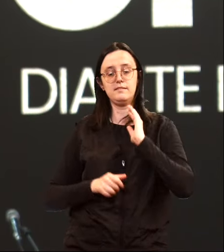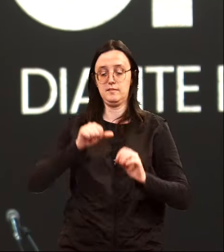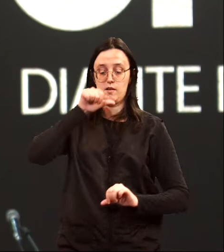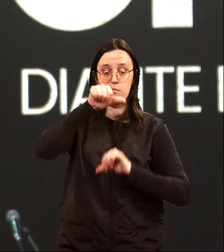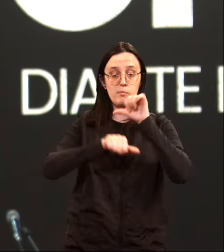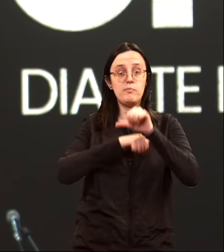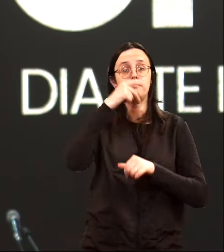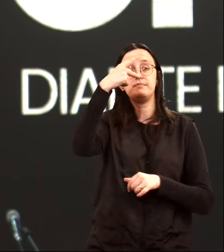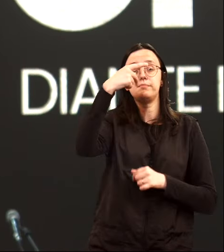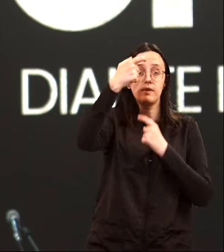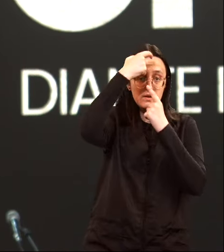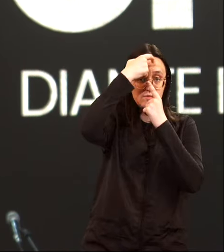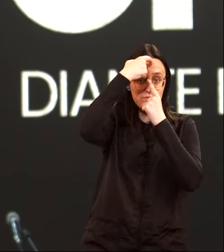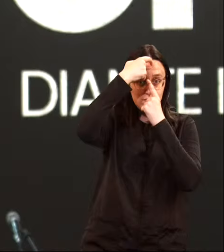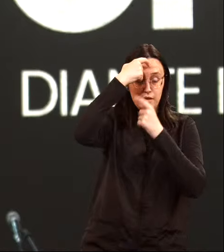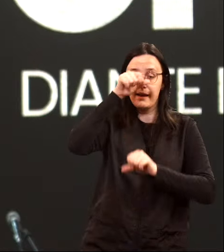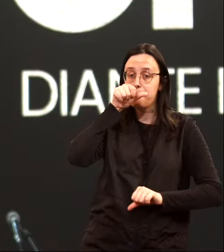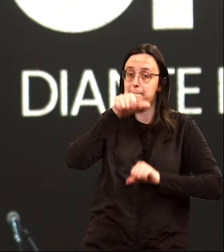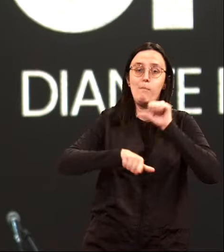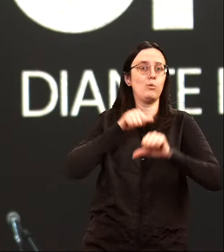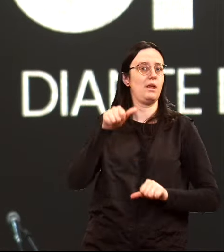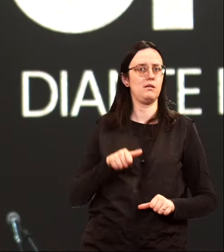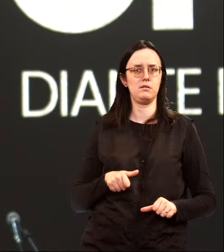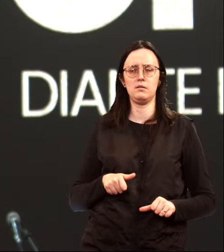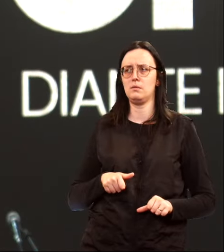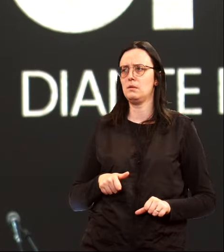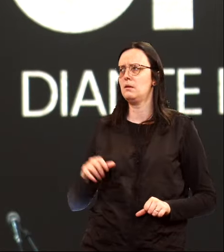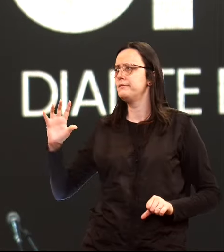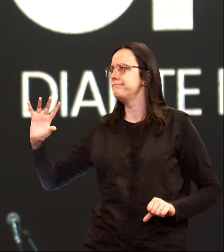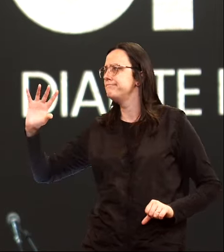Reprograme a sua mente para diante das